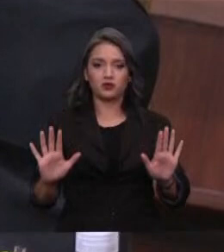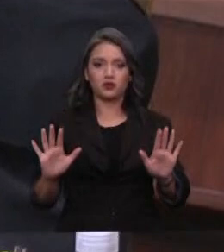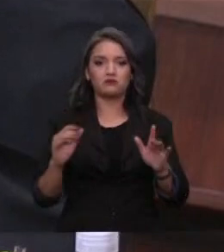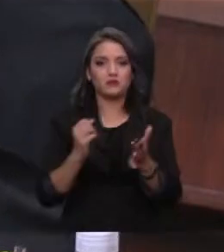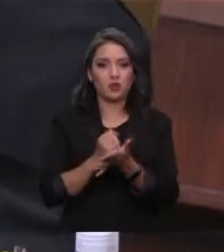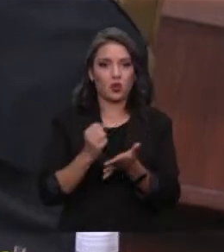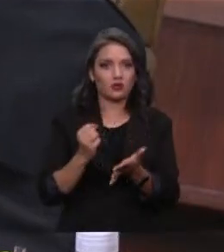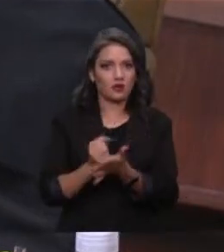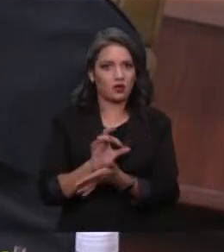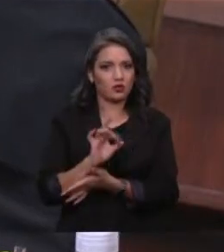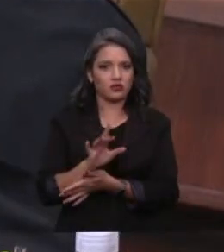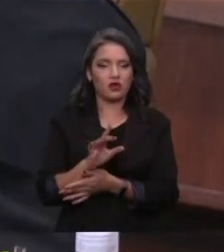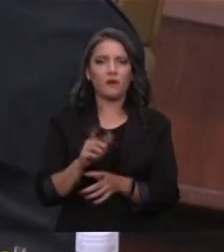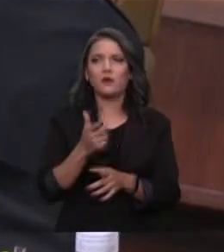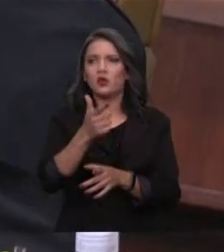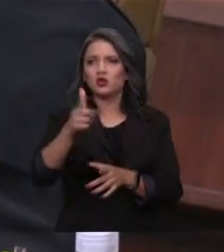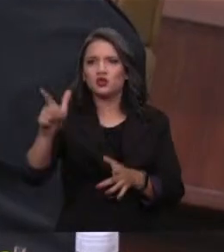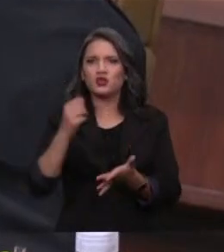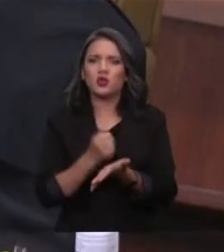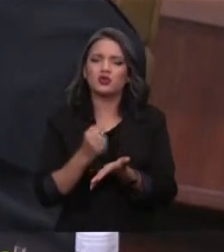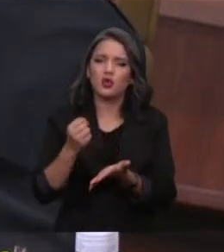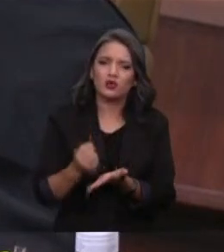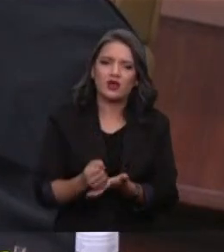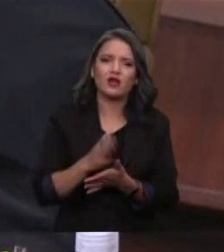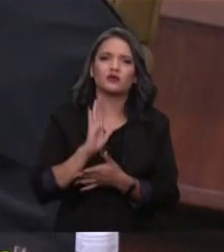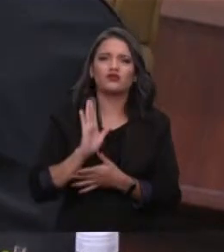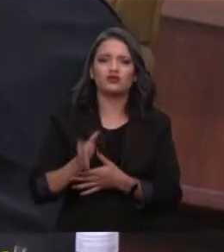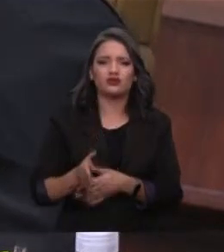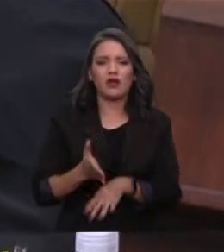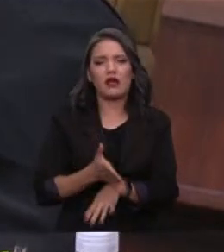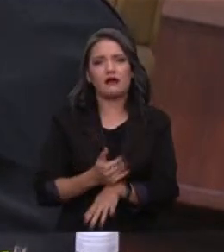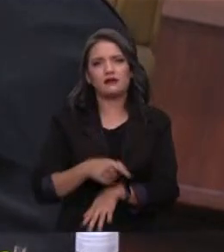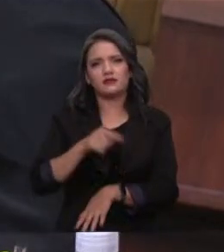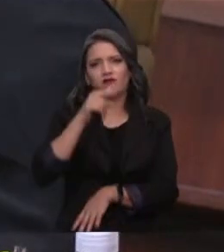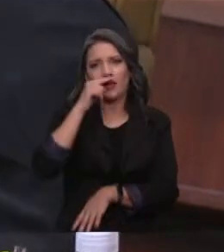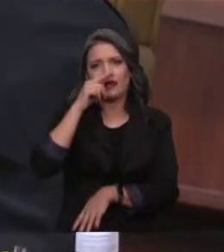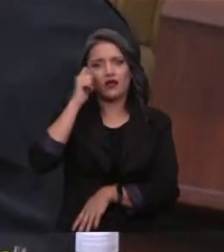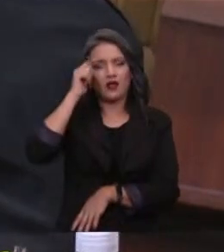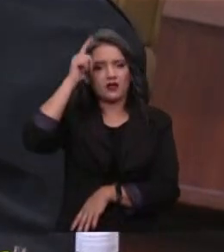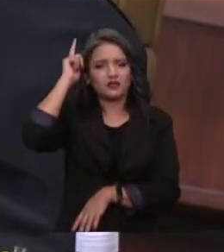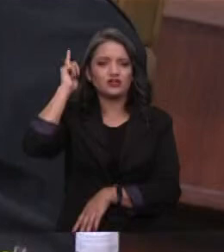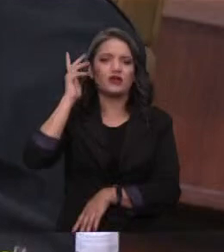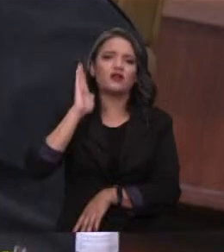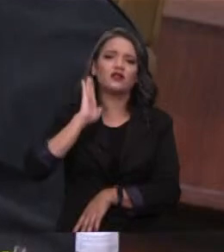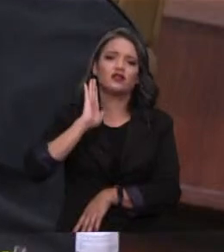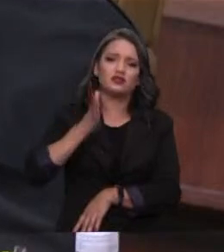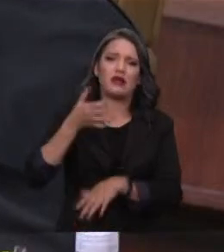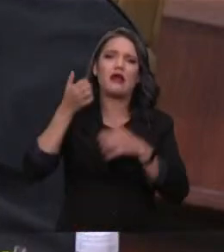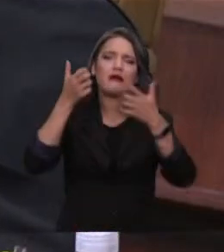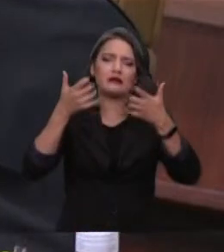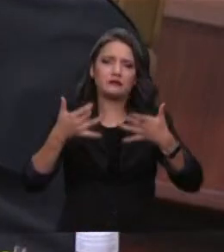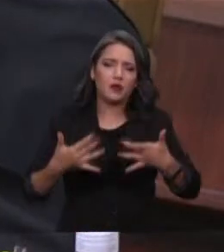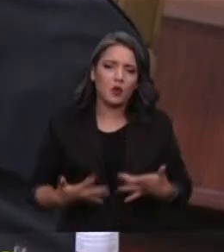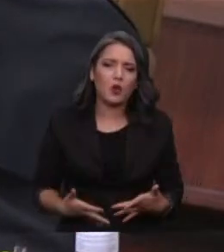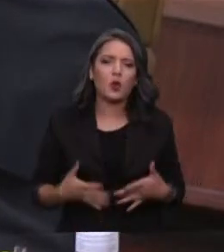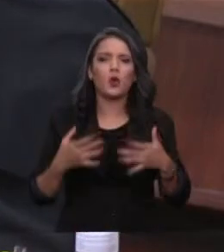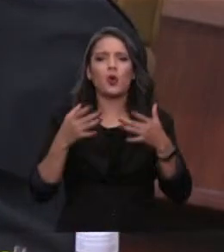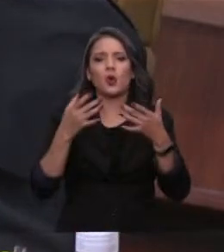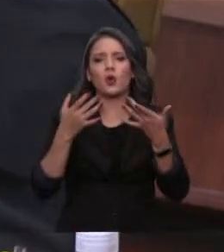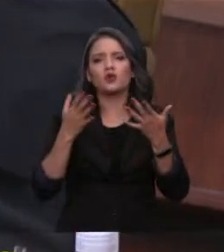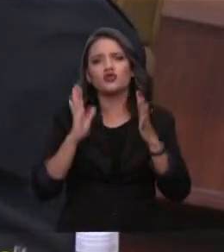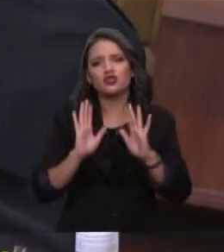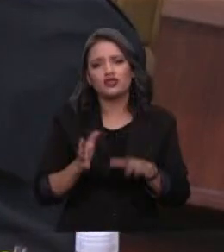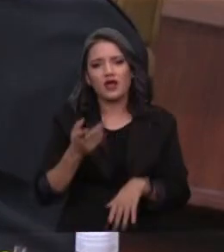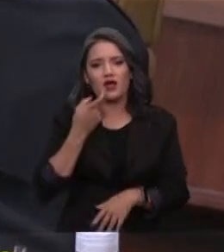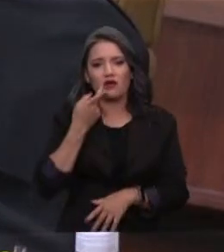contratos, tanto o eminente relator como o eminente revisor já procederam à exculpação ou não